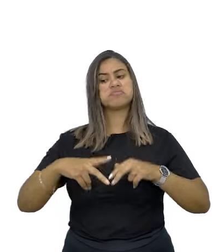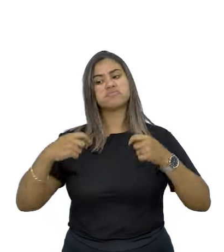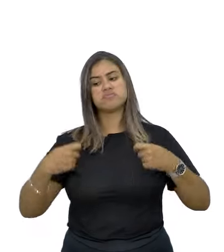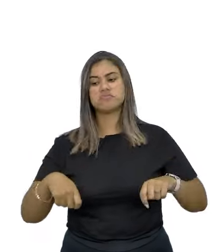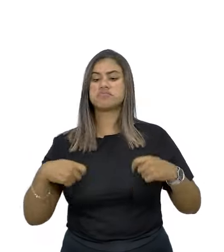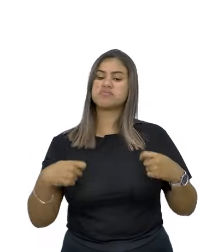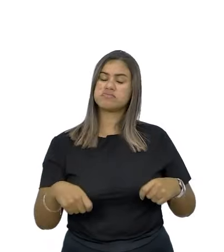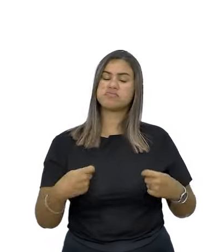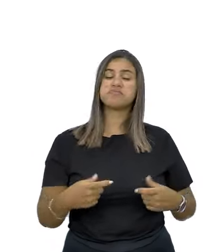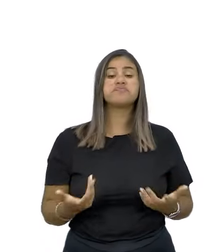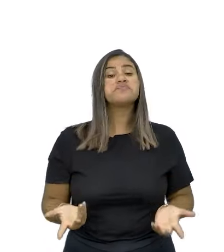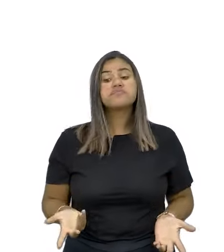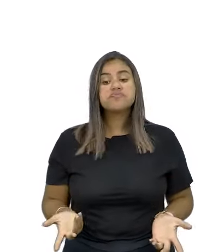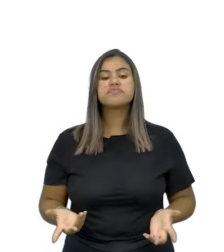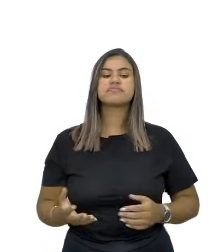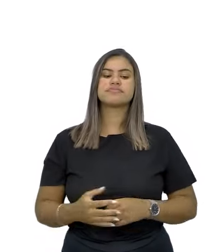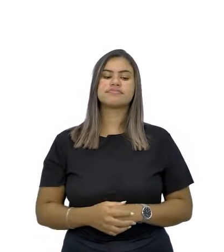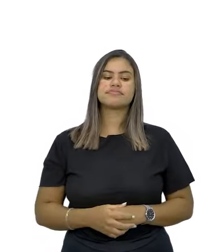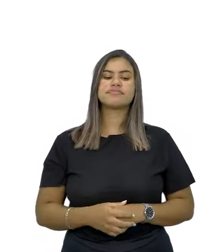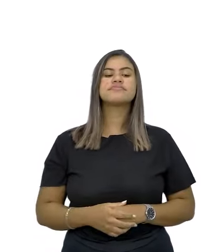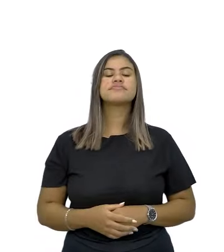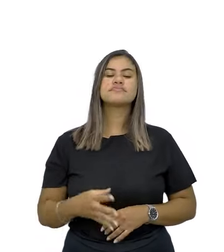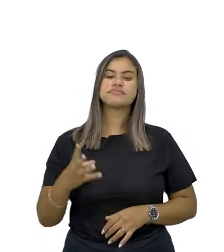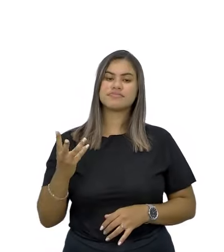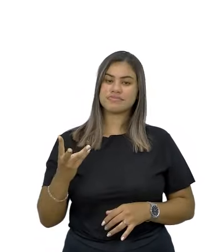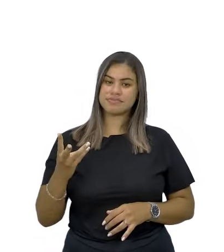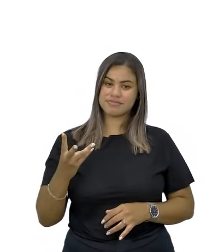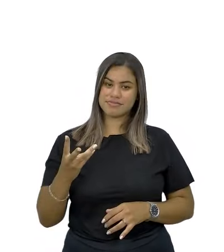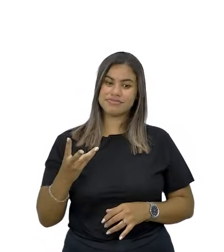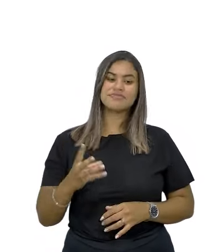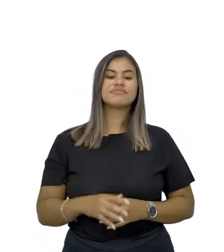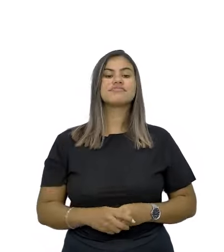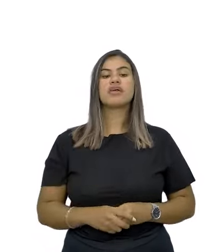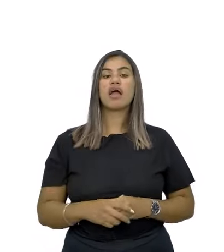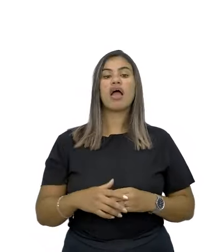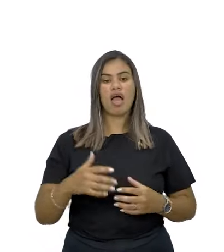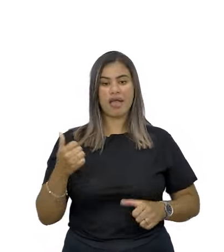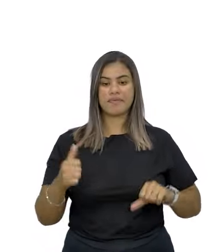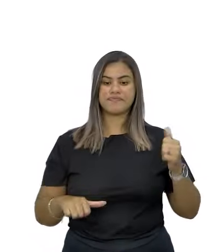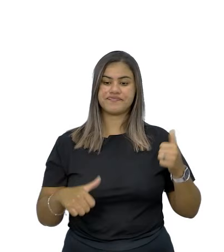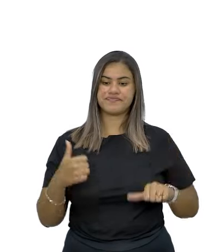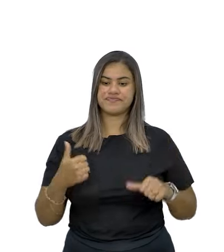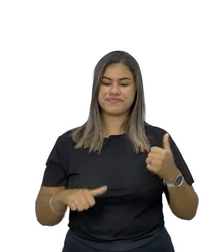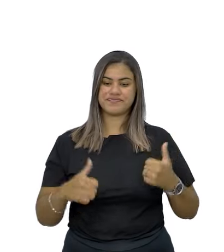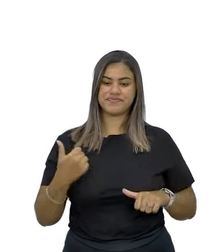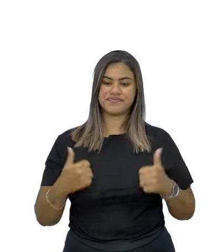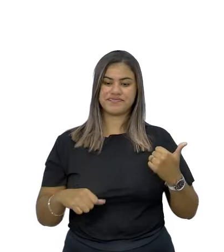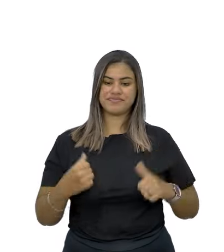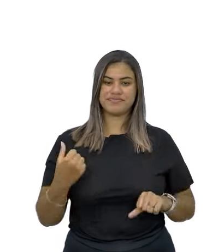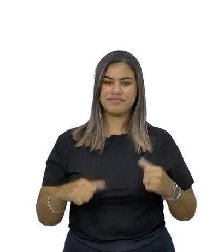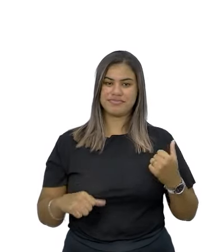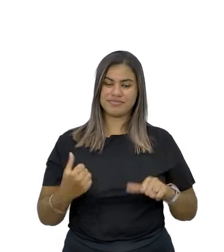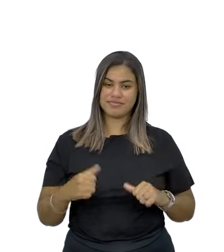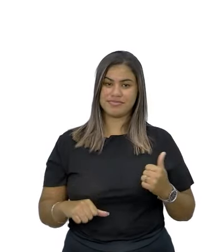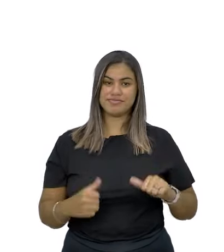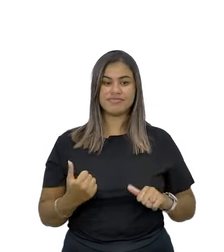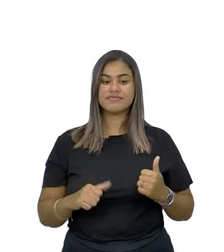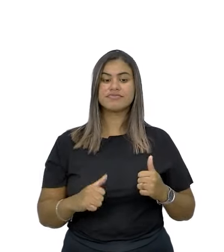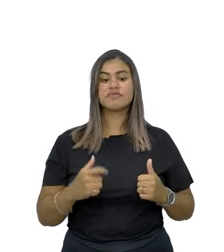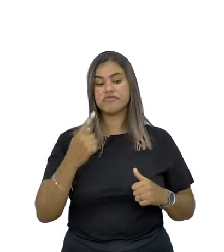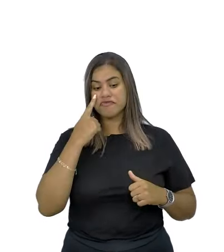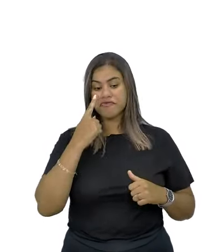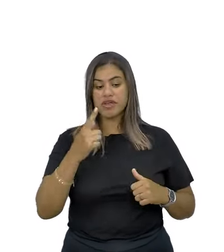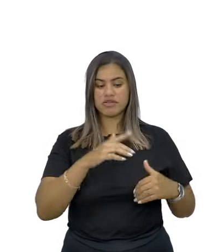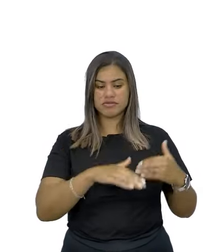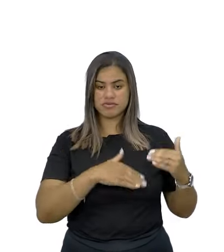antes, né? E depois, os meios de avaliação. Avaliar os